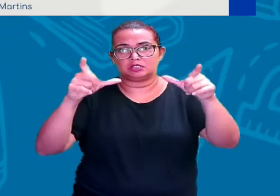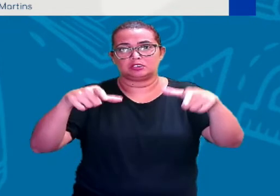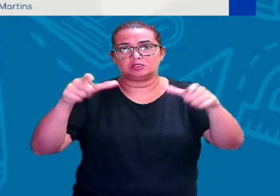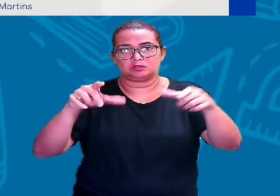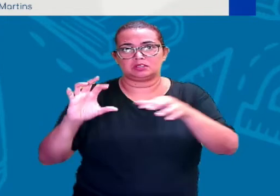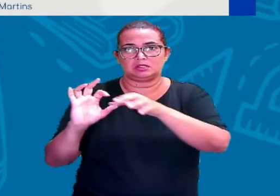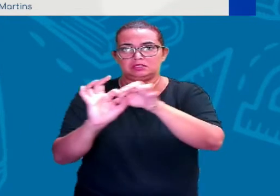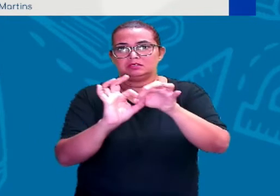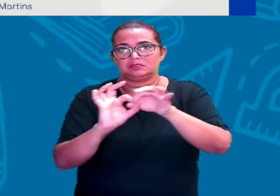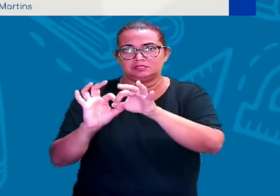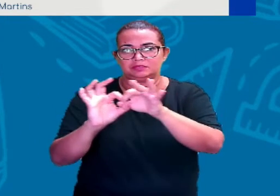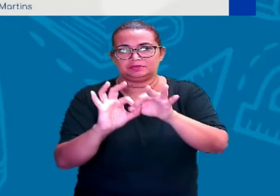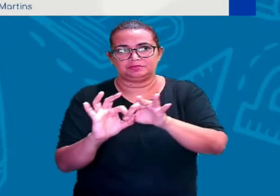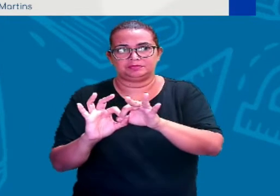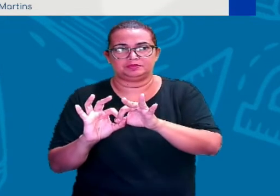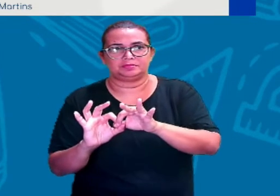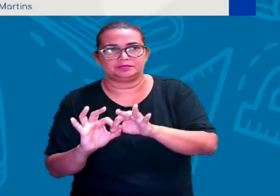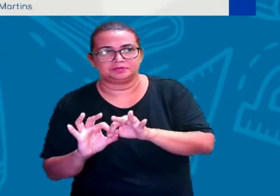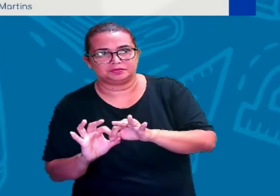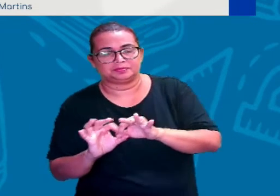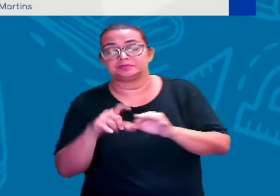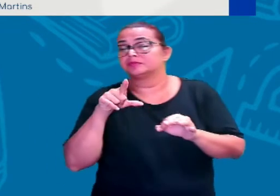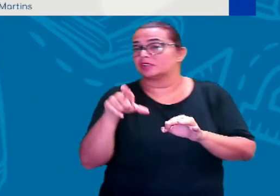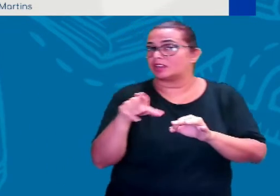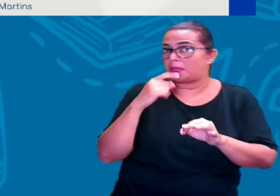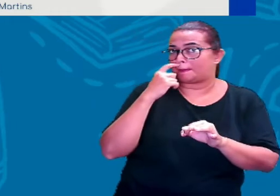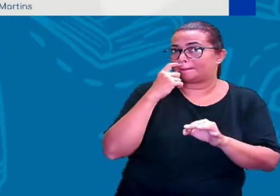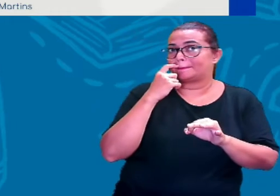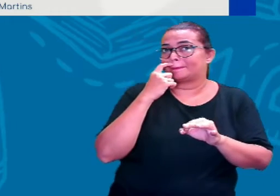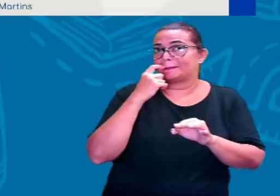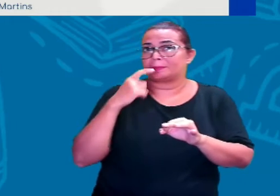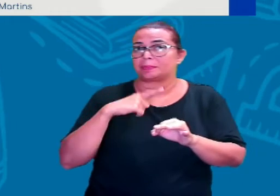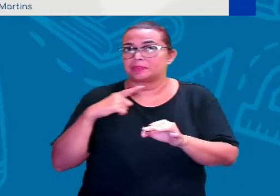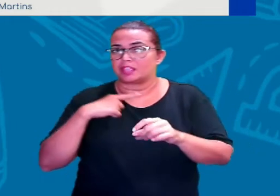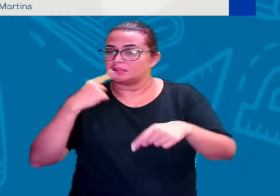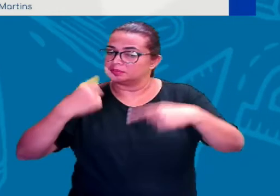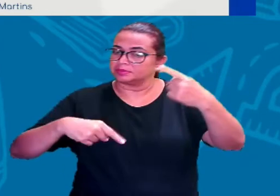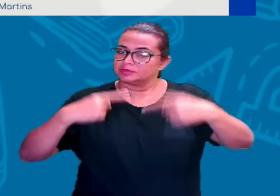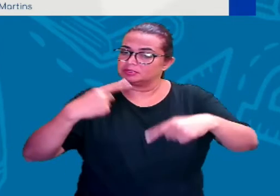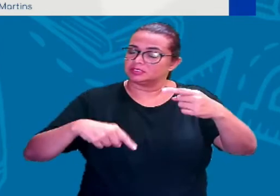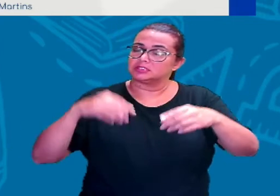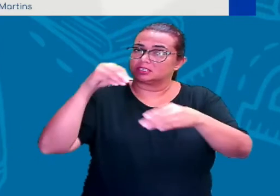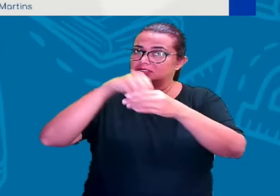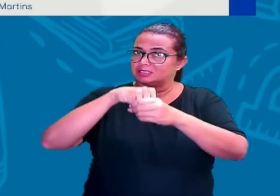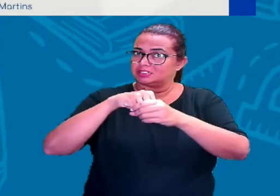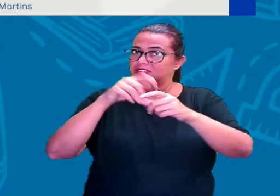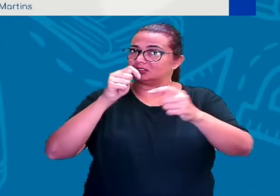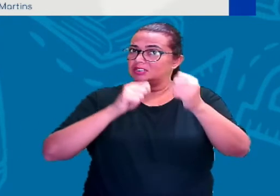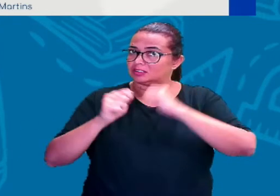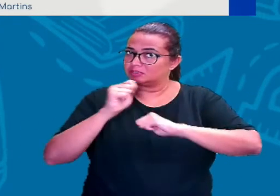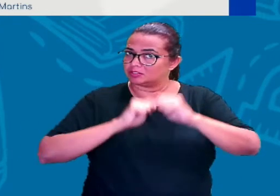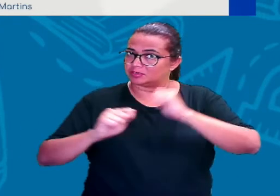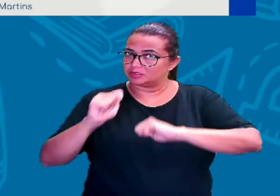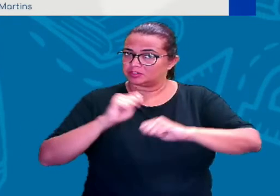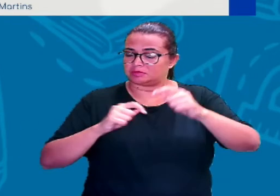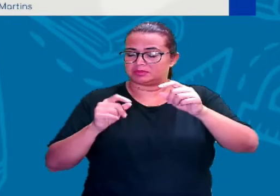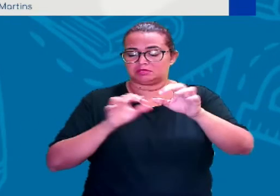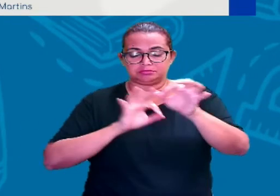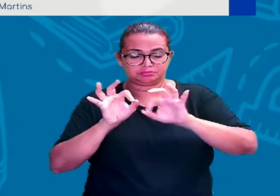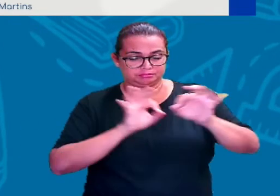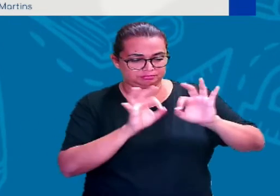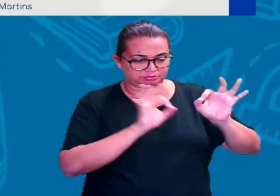eles tinham uma organização social, política, econômica e cultural própria. E